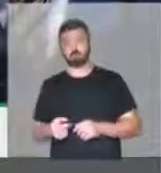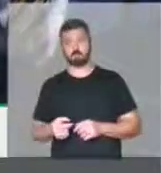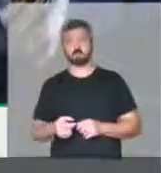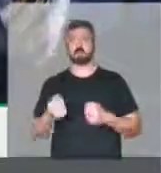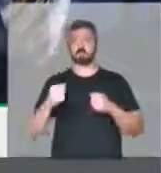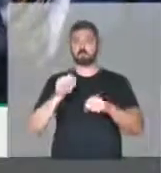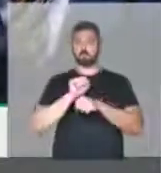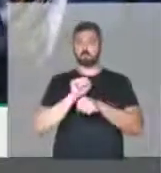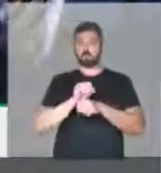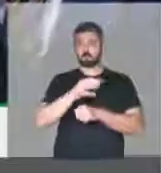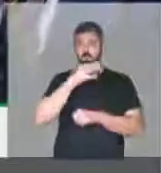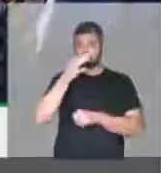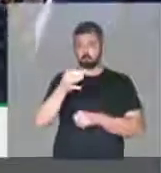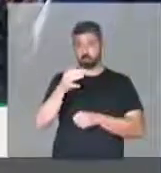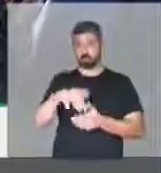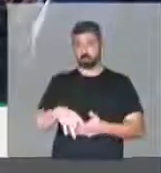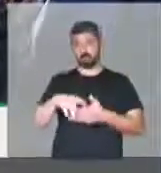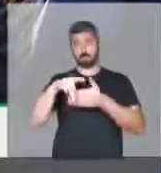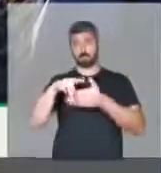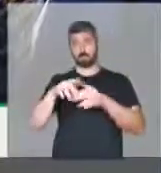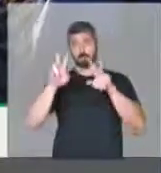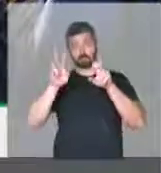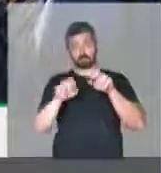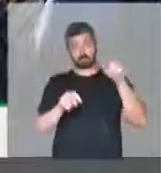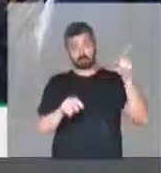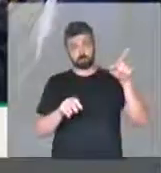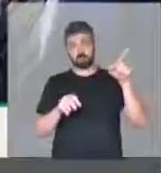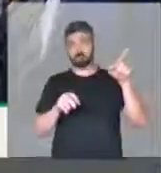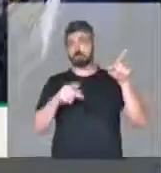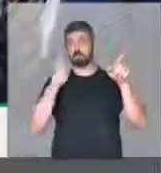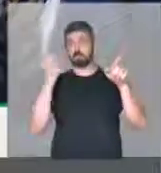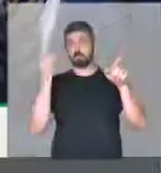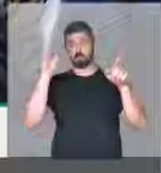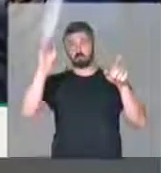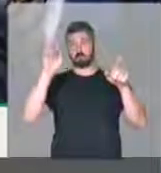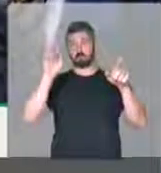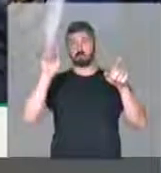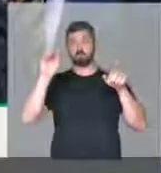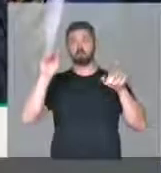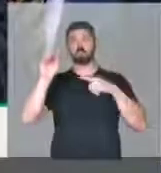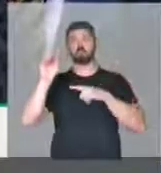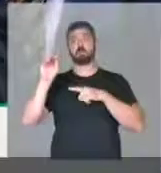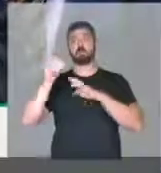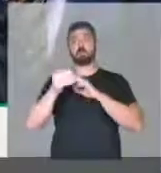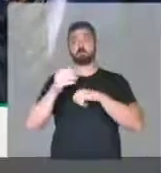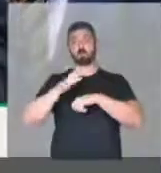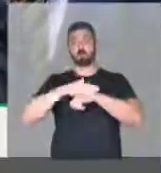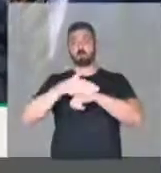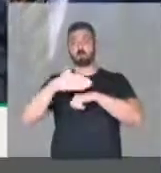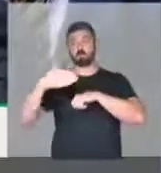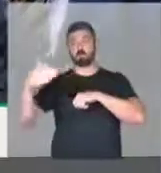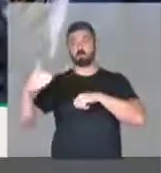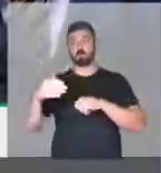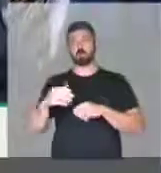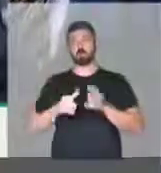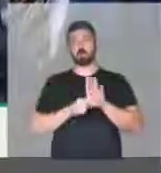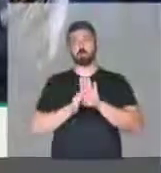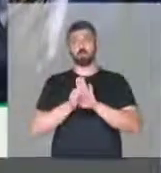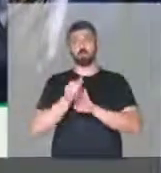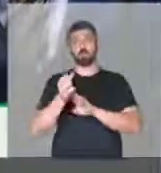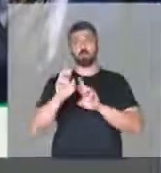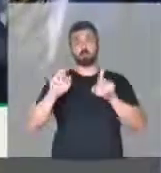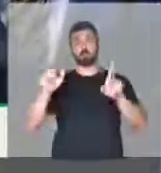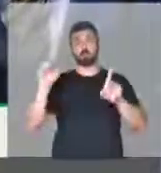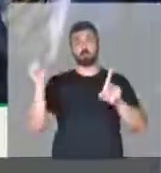preciso esperar a manifestação da liderança. Em relação a essa matéria, ficou colocado no painel durante vários minutos uma